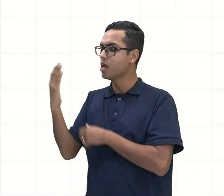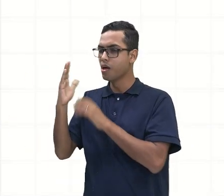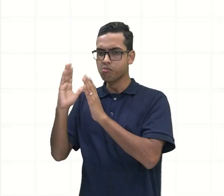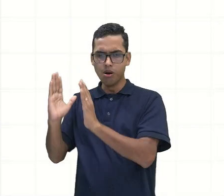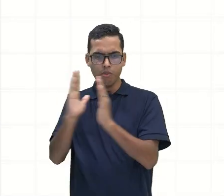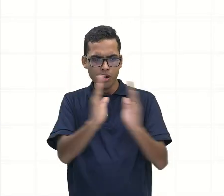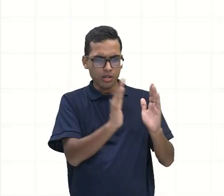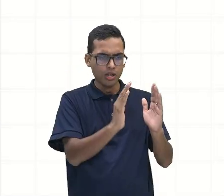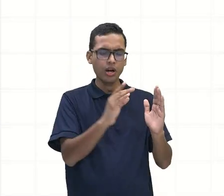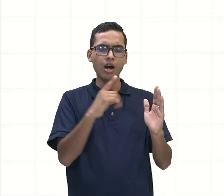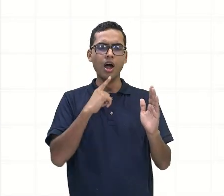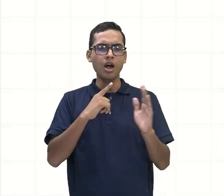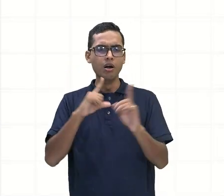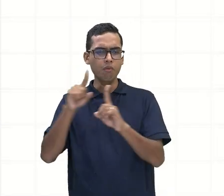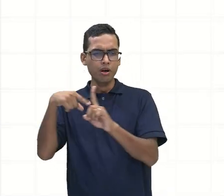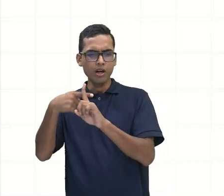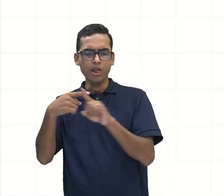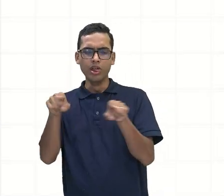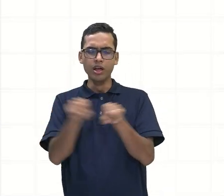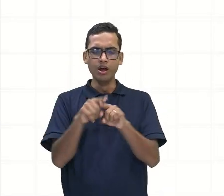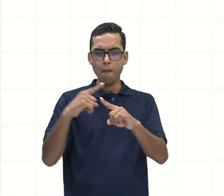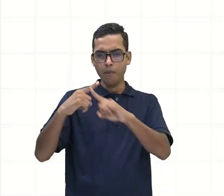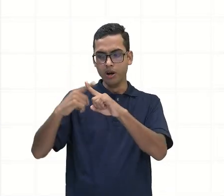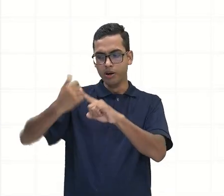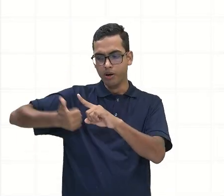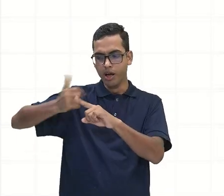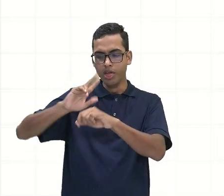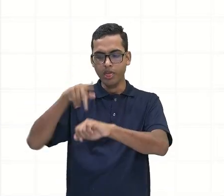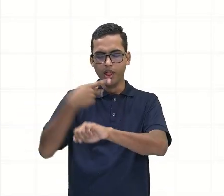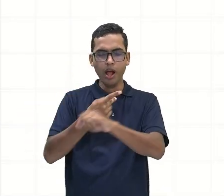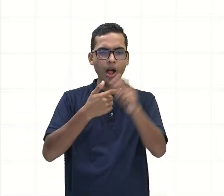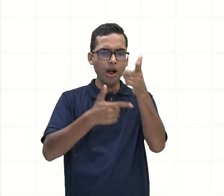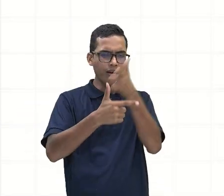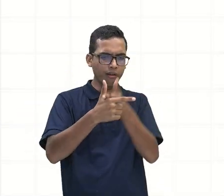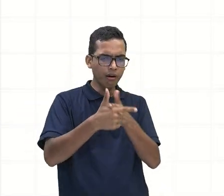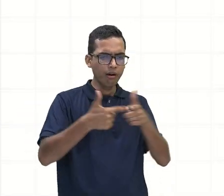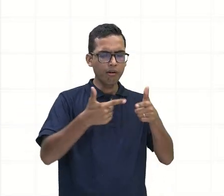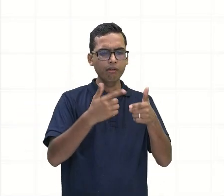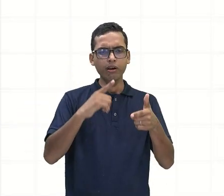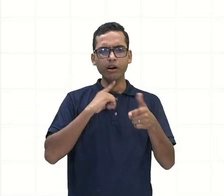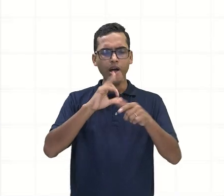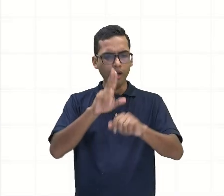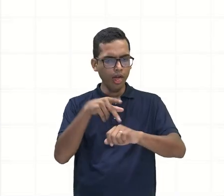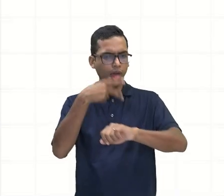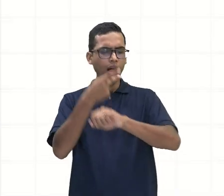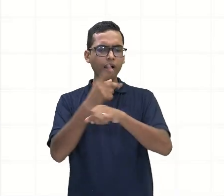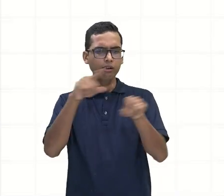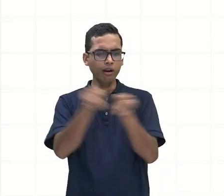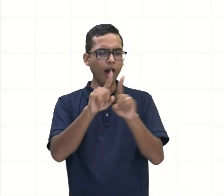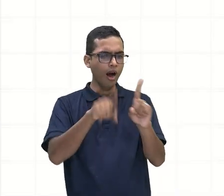multiplicação e a divisão. Eu tenho uma multiplicação bem aqui, depois eu tenho uma divisão,